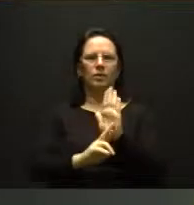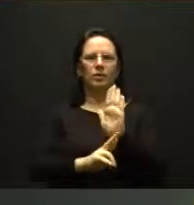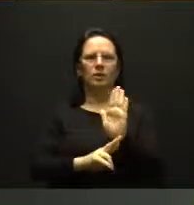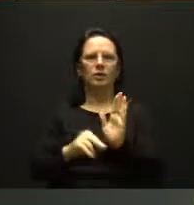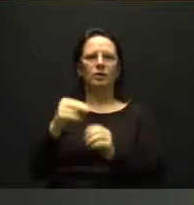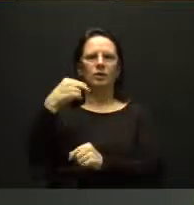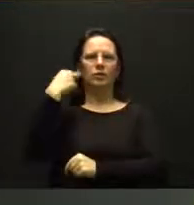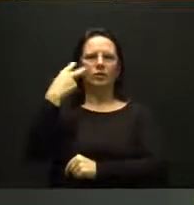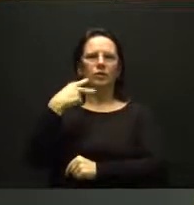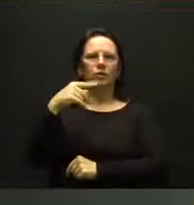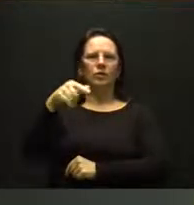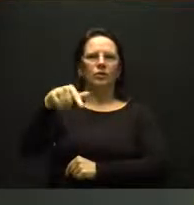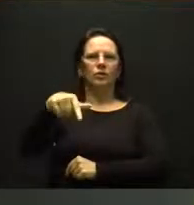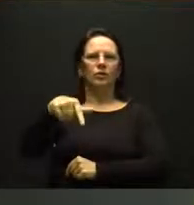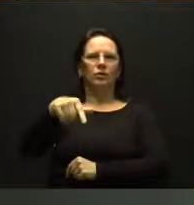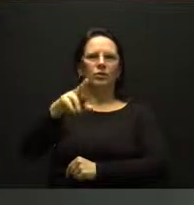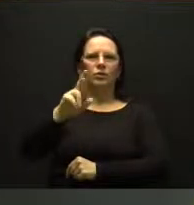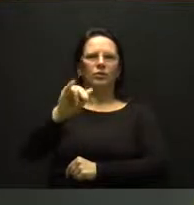vereadores